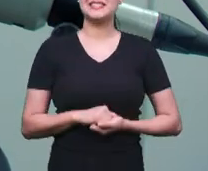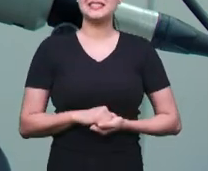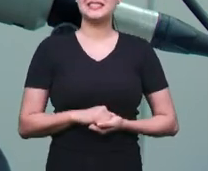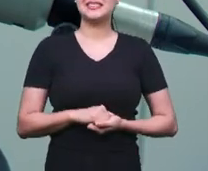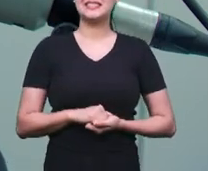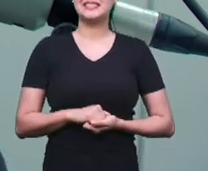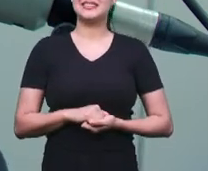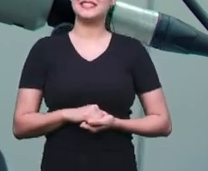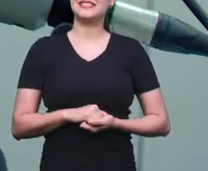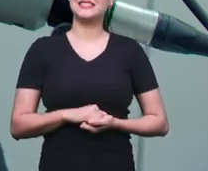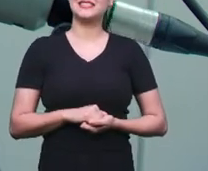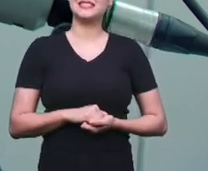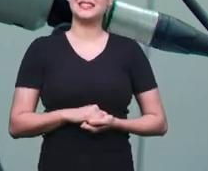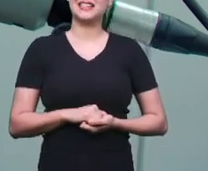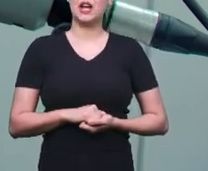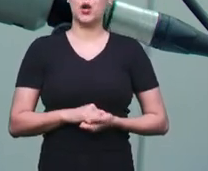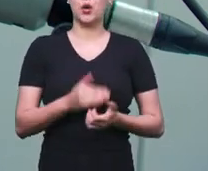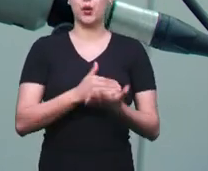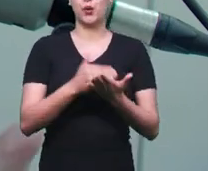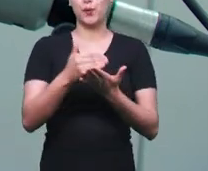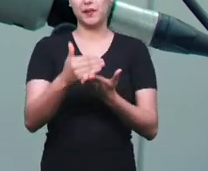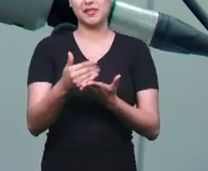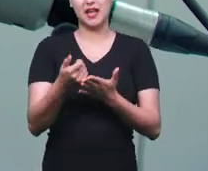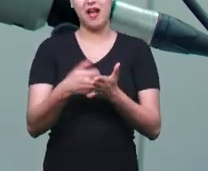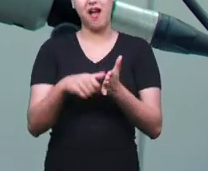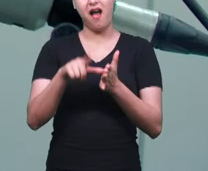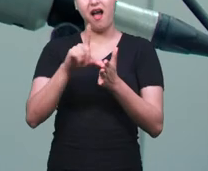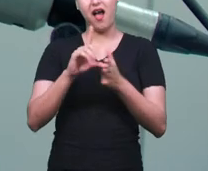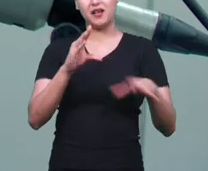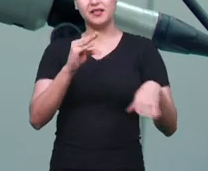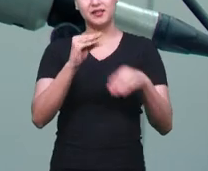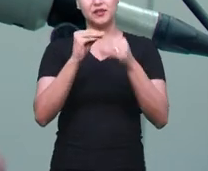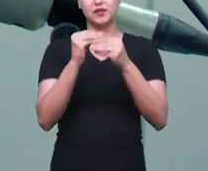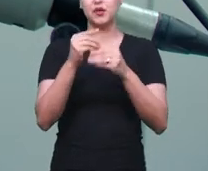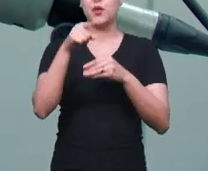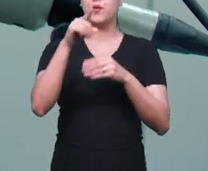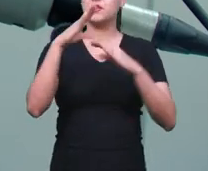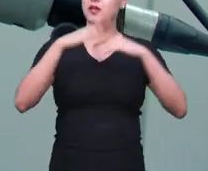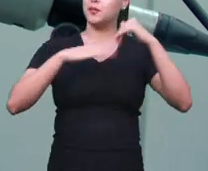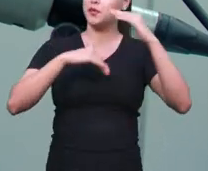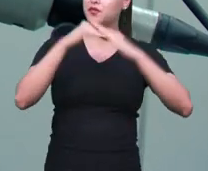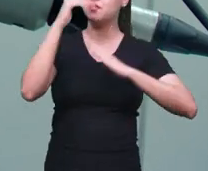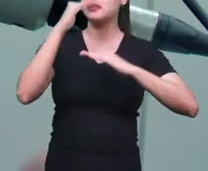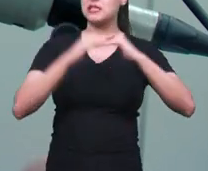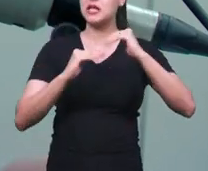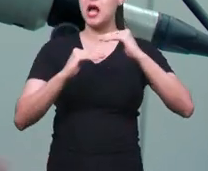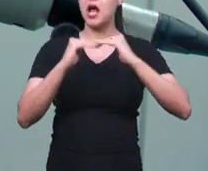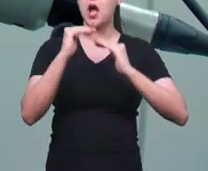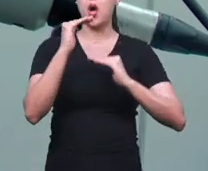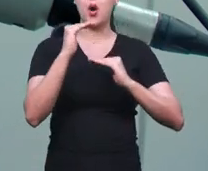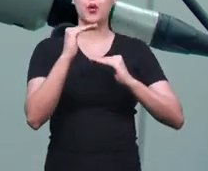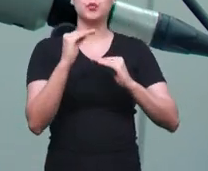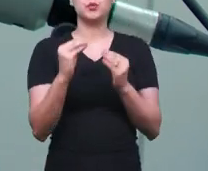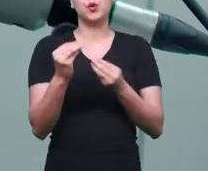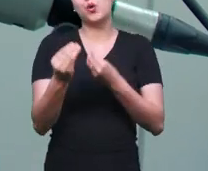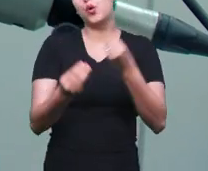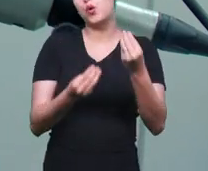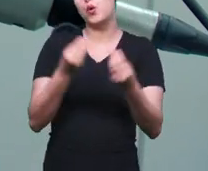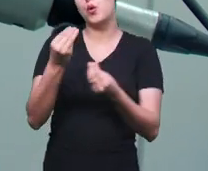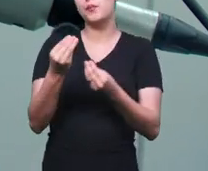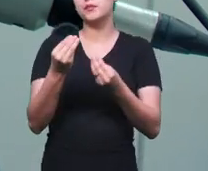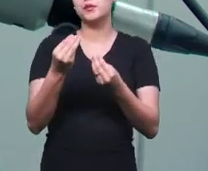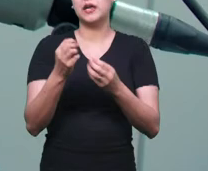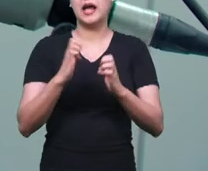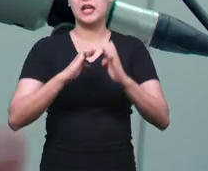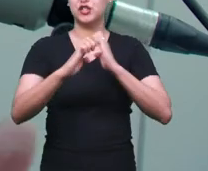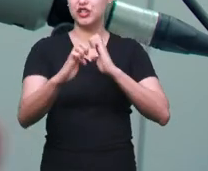vamos começar primeiro conversando sobre a sua profissão, né, engenheiro, como conheceu a obra, né?